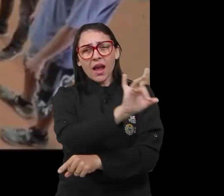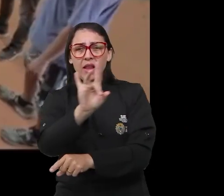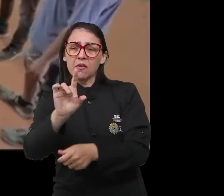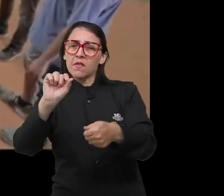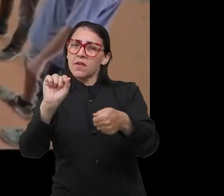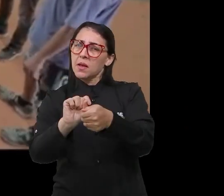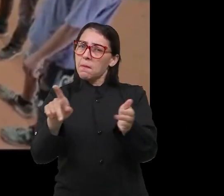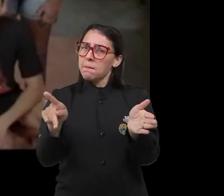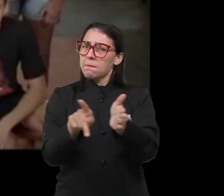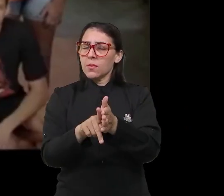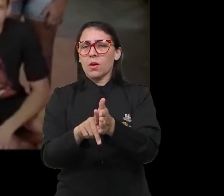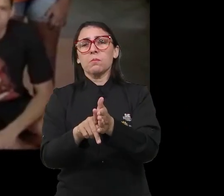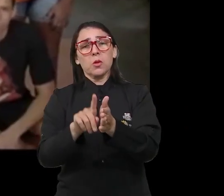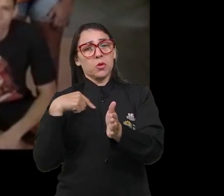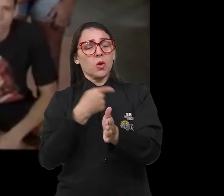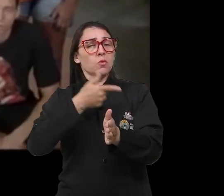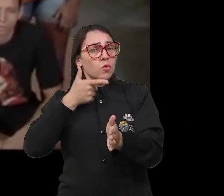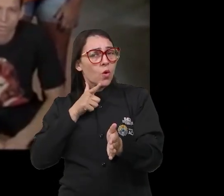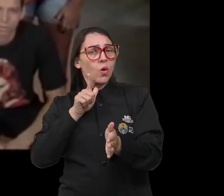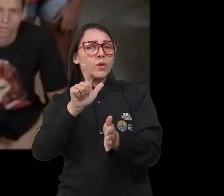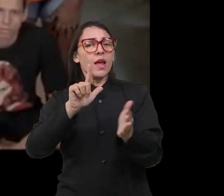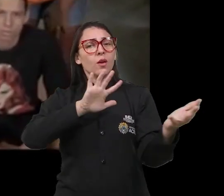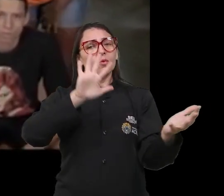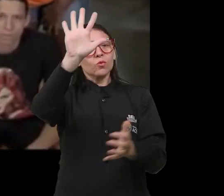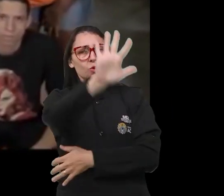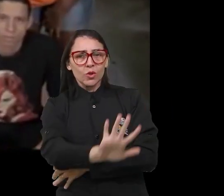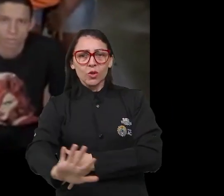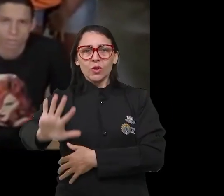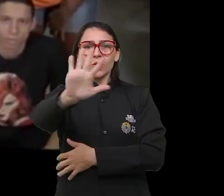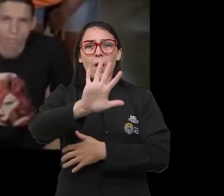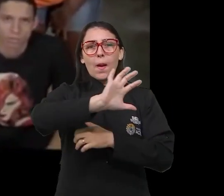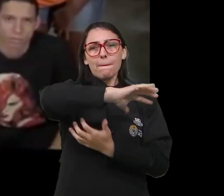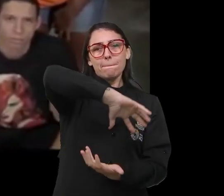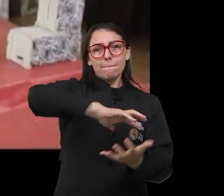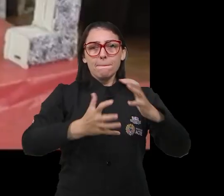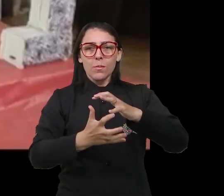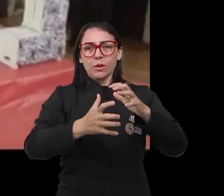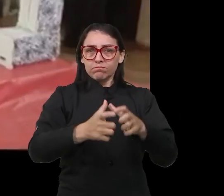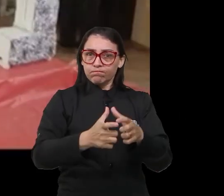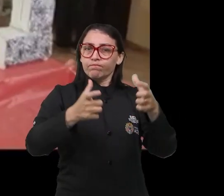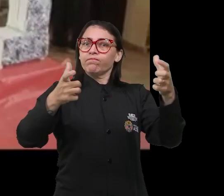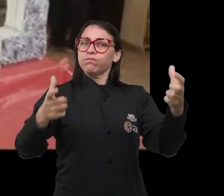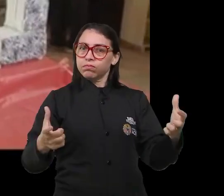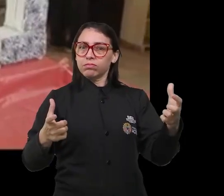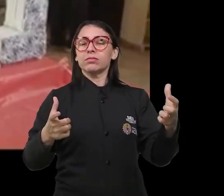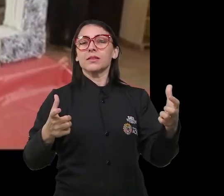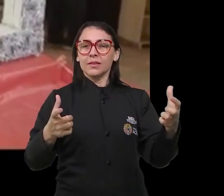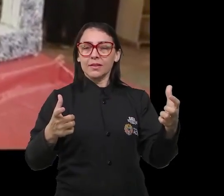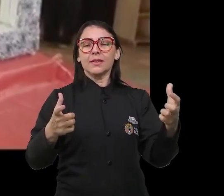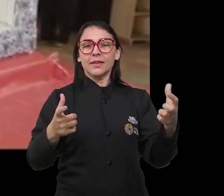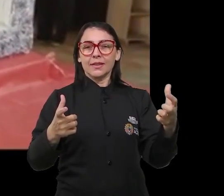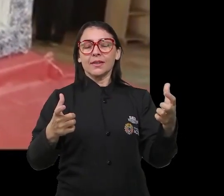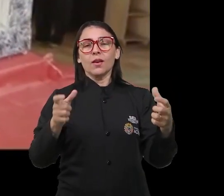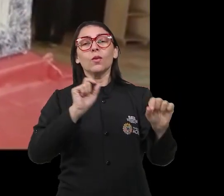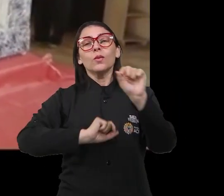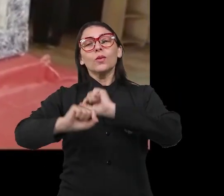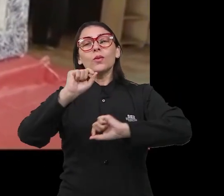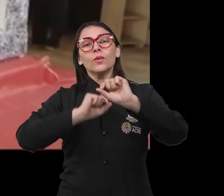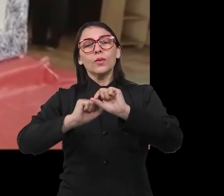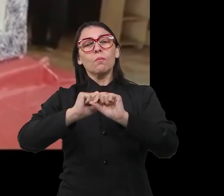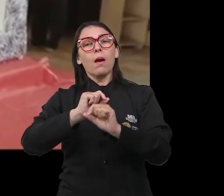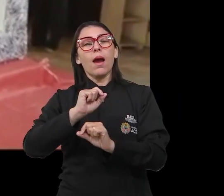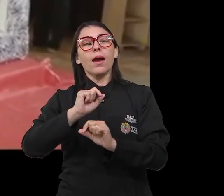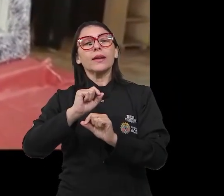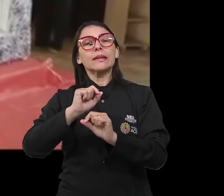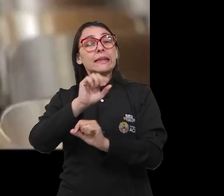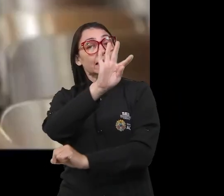fizer a sua parte, a gente consegue, no geral, fazer uma mudança muito grande. Então, assim, foi uma terapia,